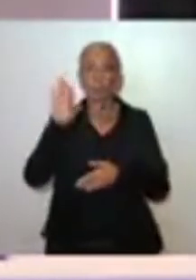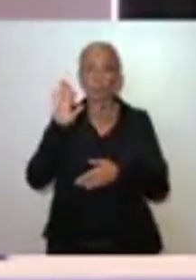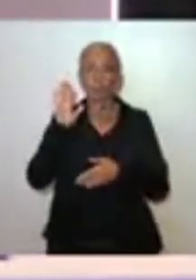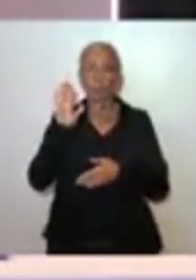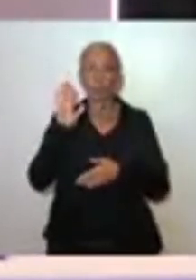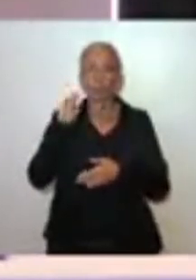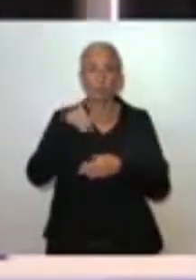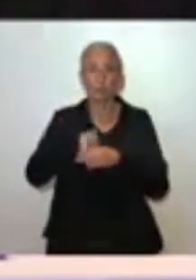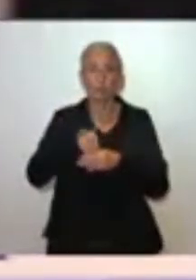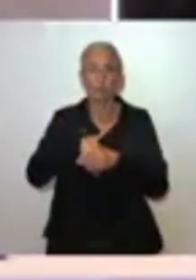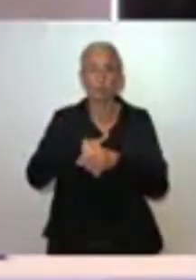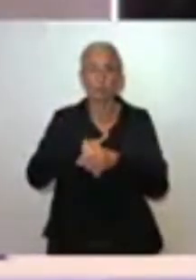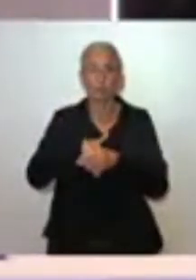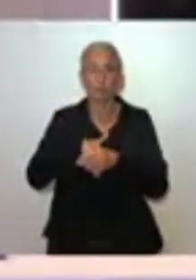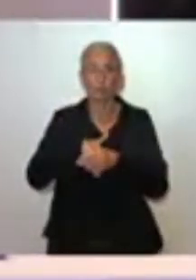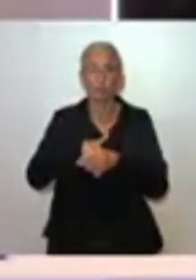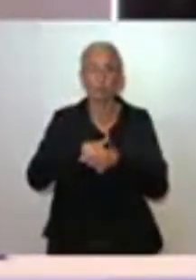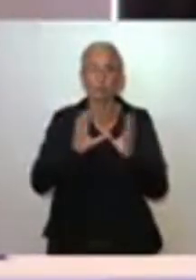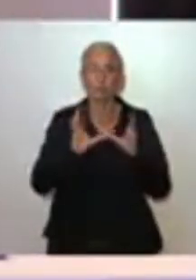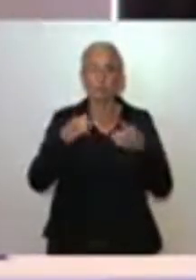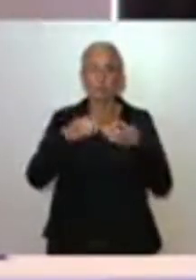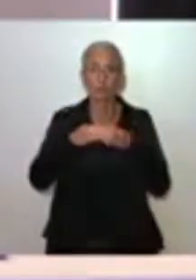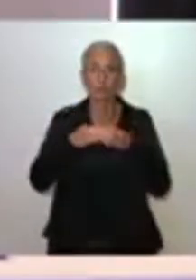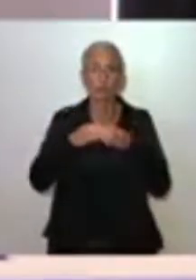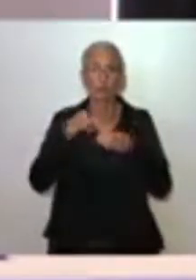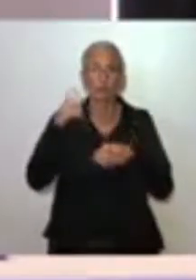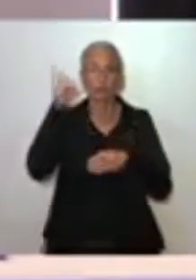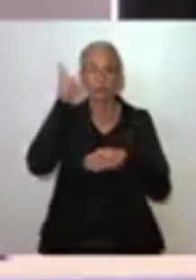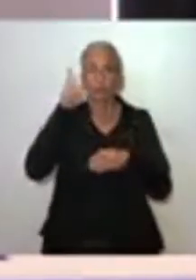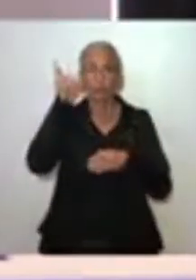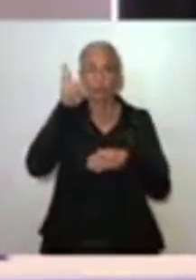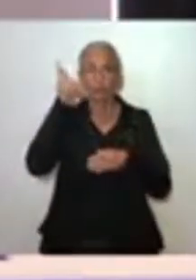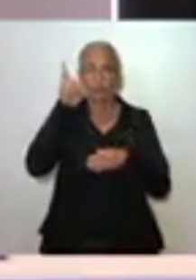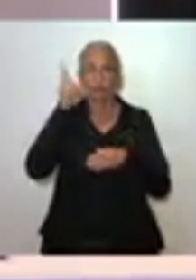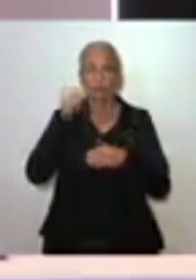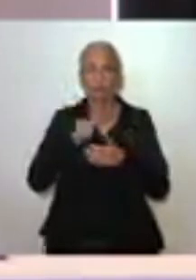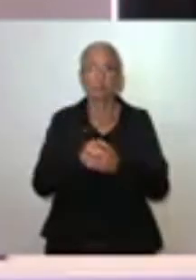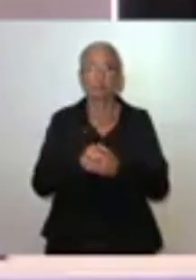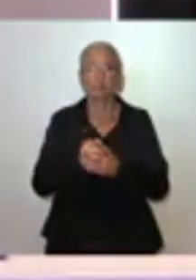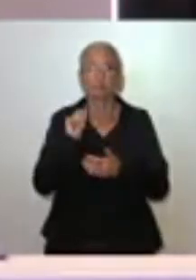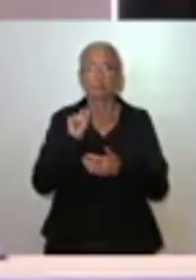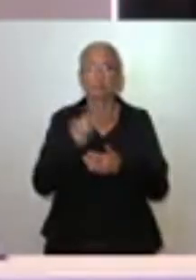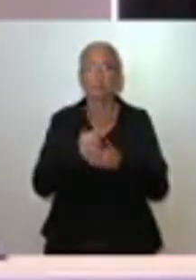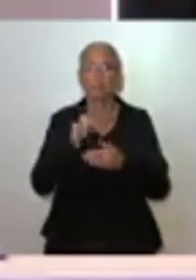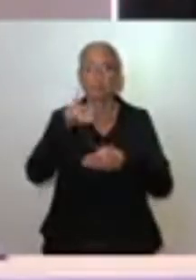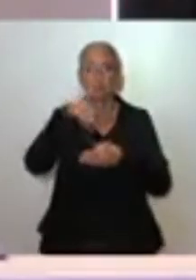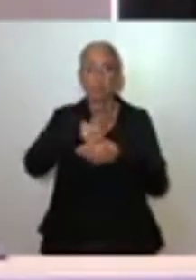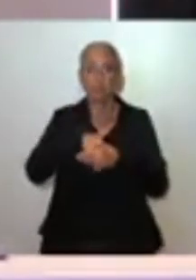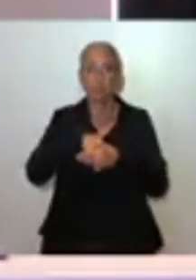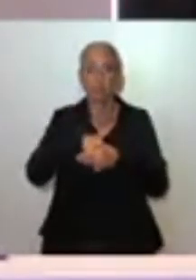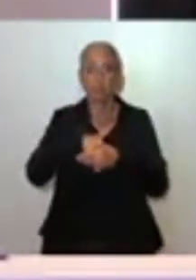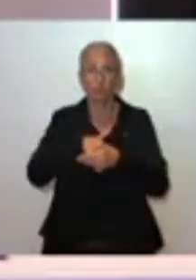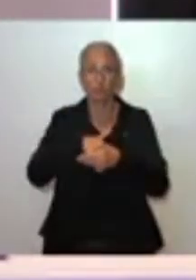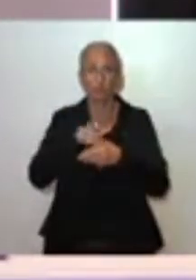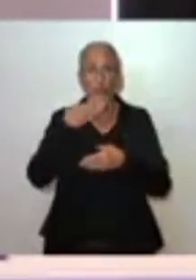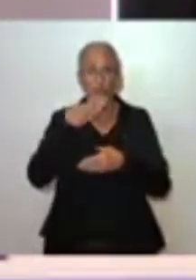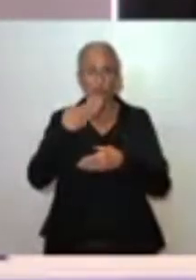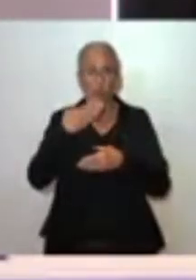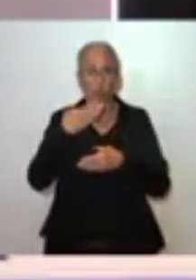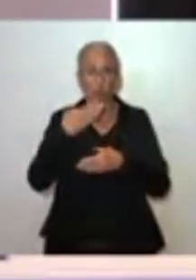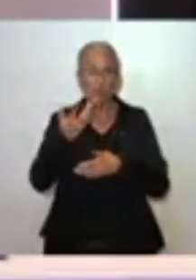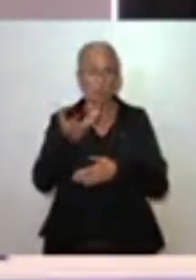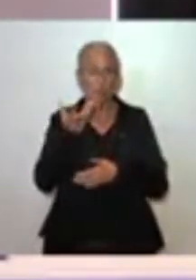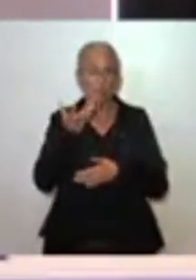candidato para a câmara dos deputados no sistema que se chama proporcional em lista aberta e o eleitor vota no candidato que ele quer